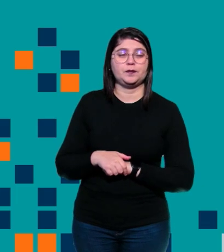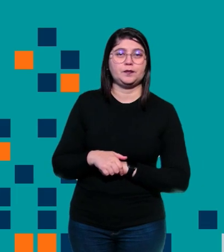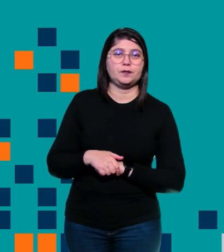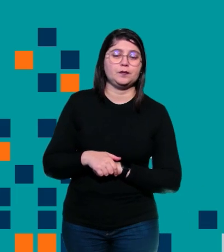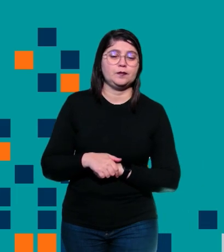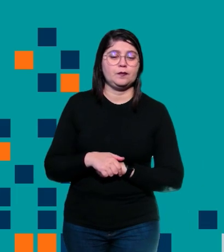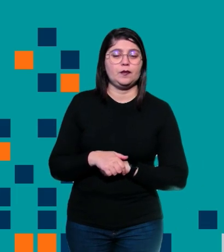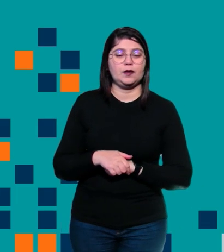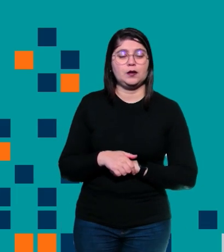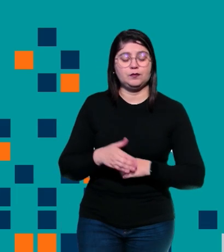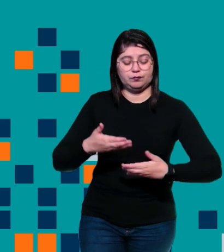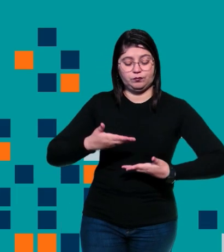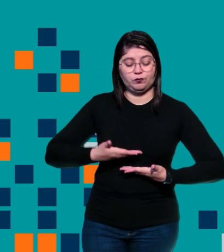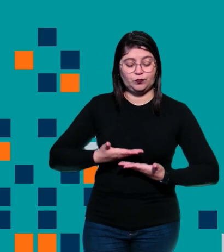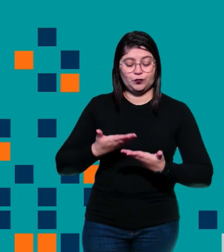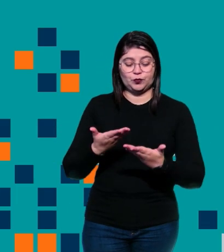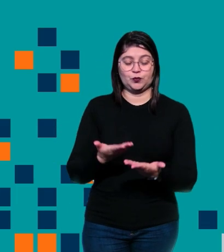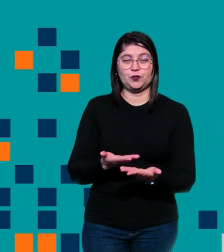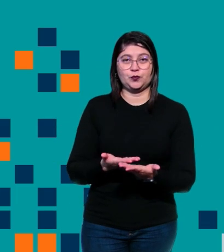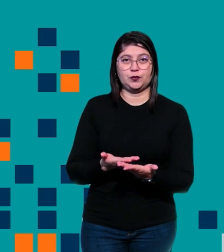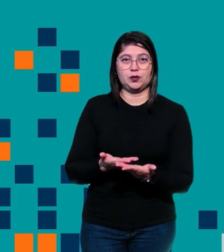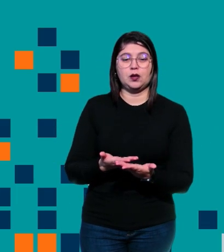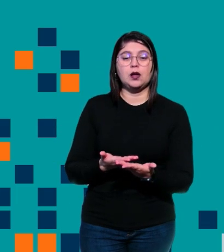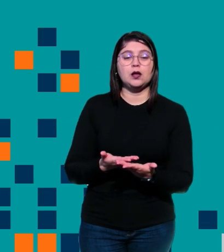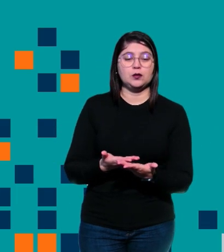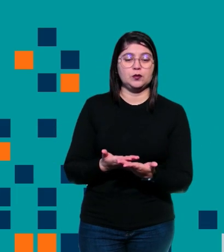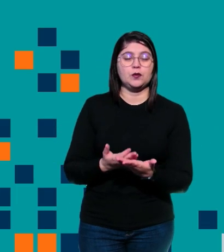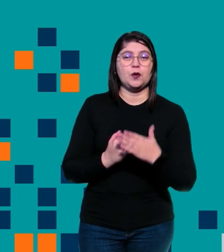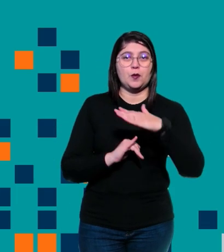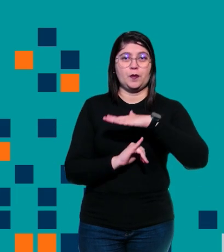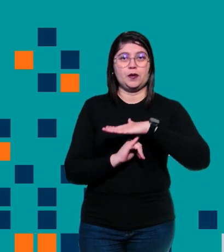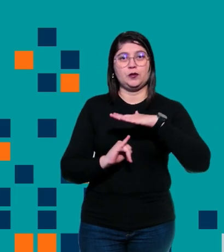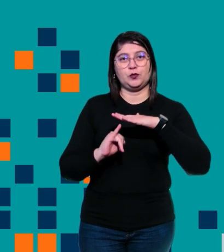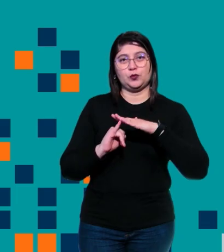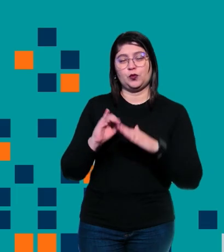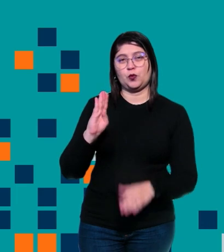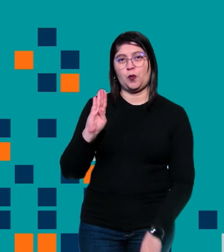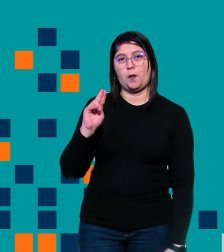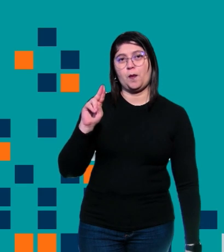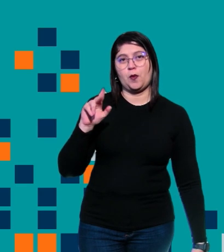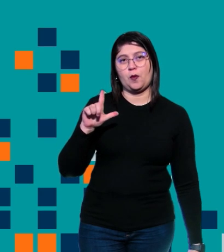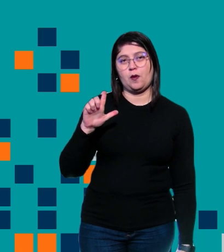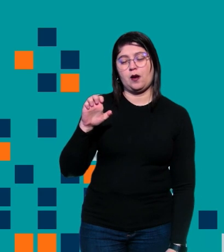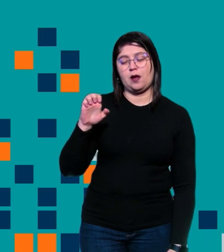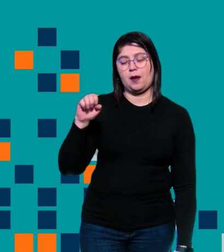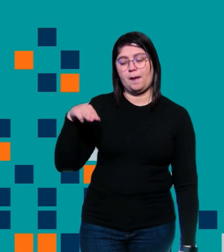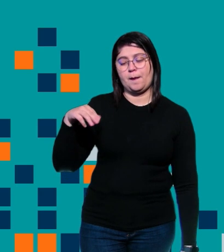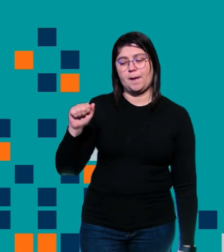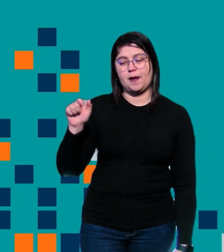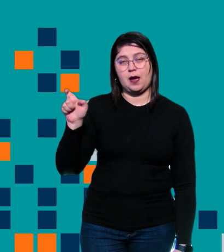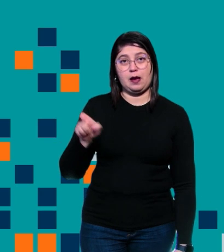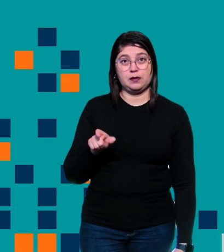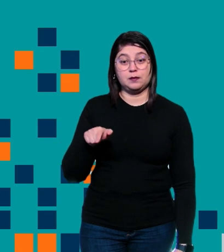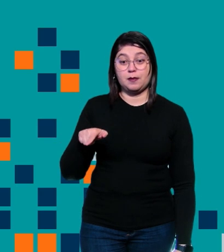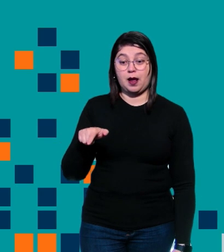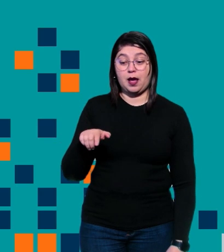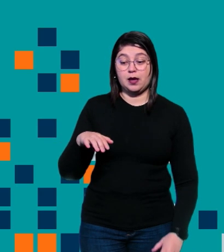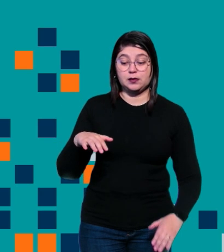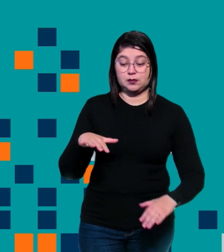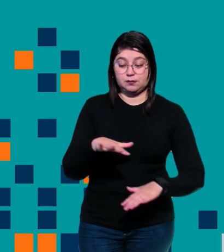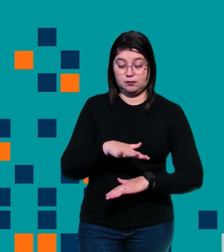de ser convidado pelo Instituto Burle Marx para transformar esse